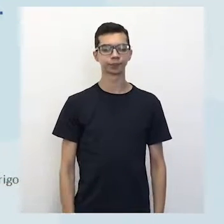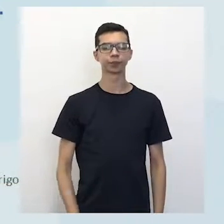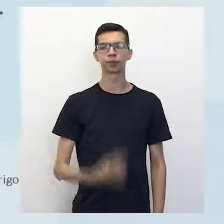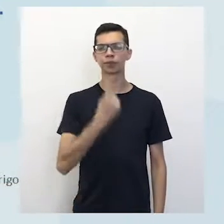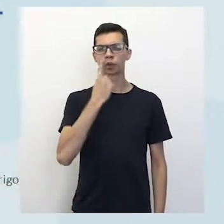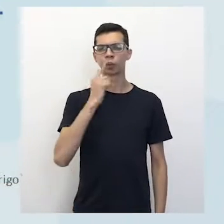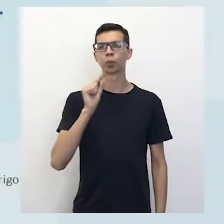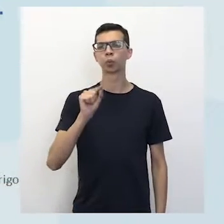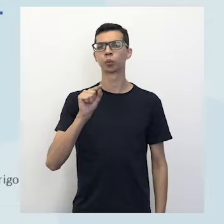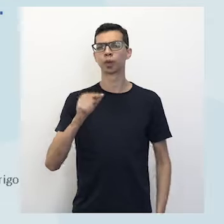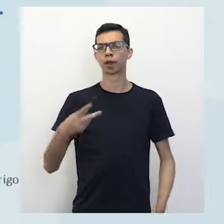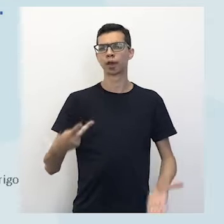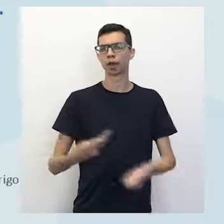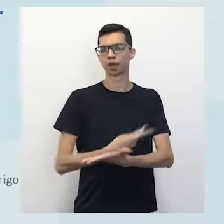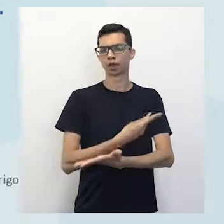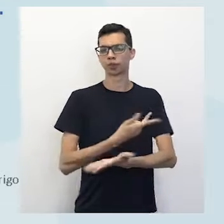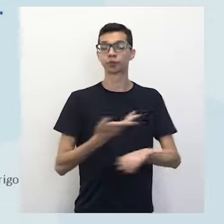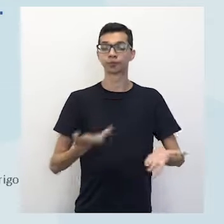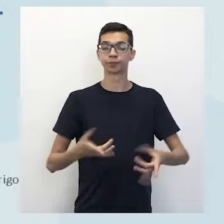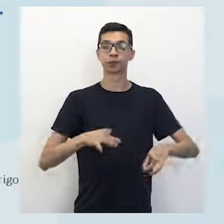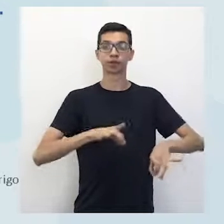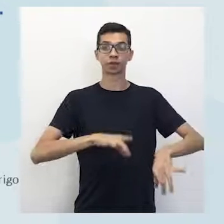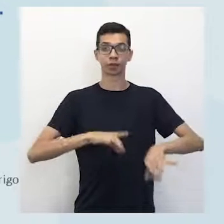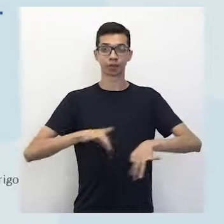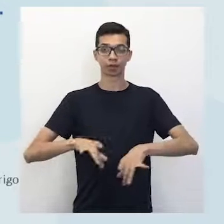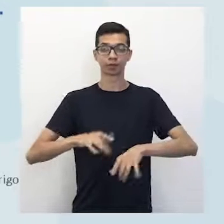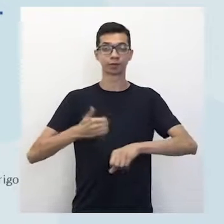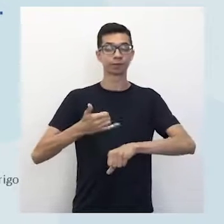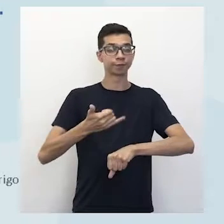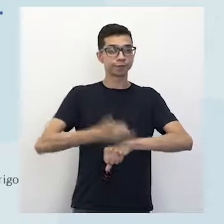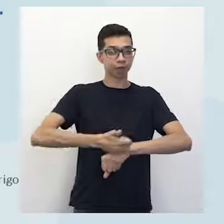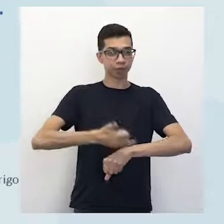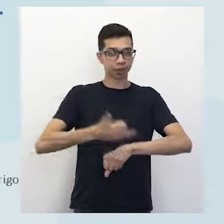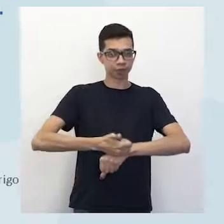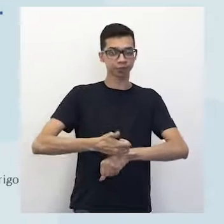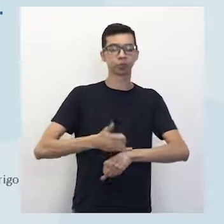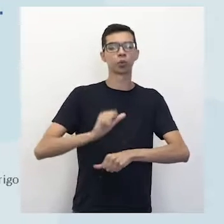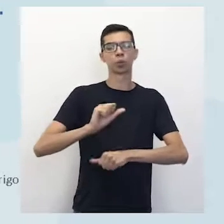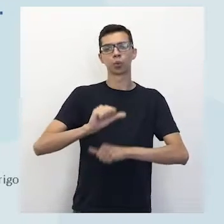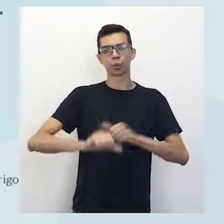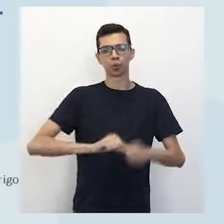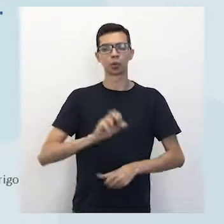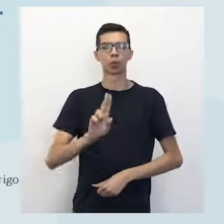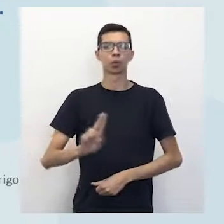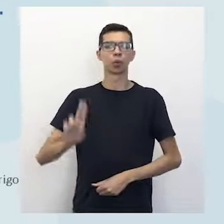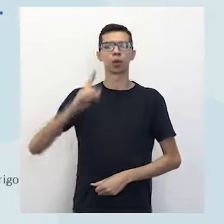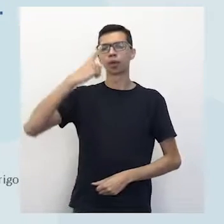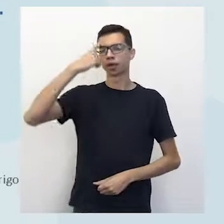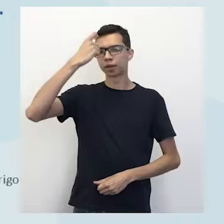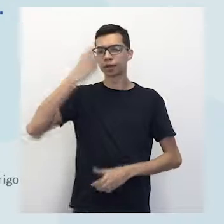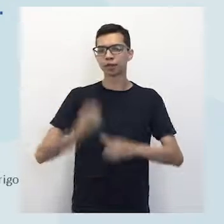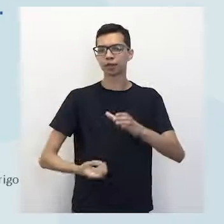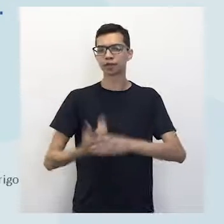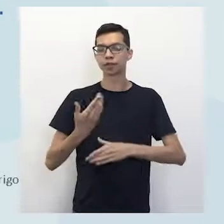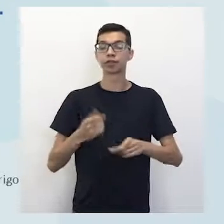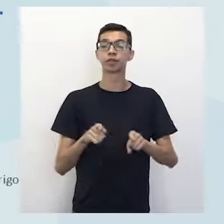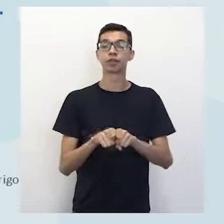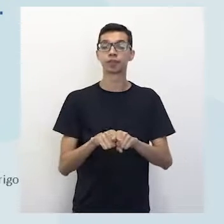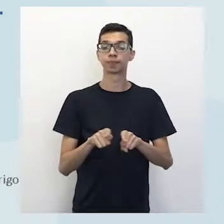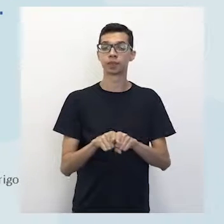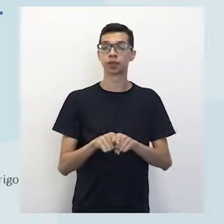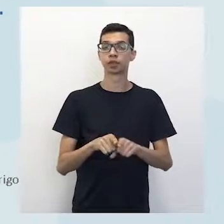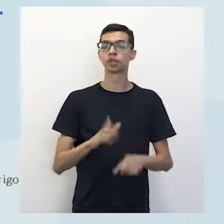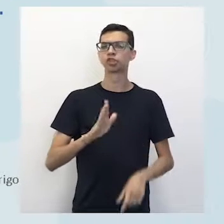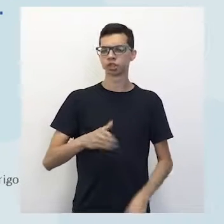Então, além das inovações técnicas com as ferramentas de ferro, a gente também tem vamos dizer, a invenção, entre aspas, porque já era uma coisa